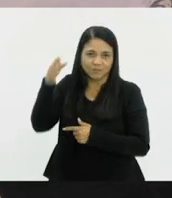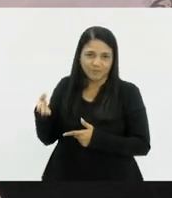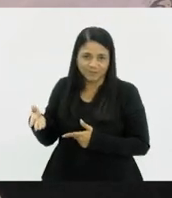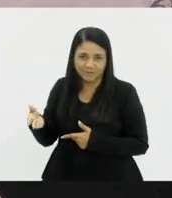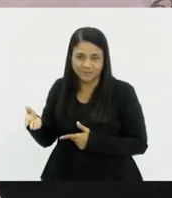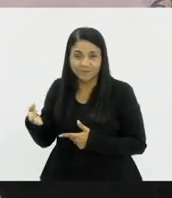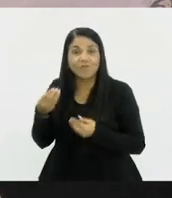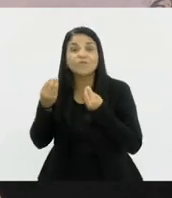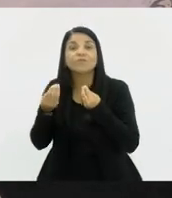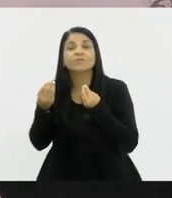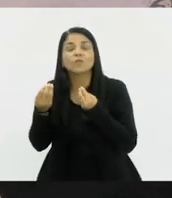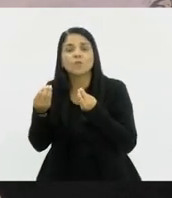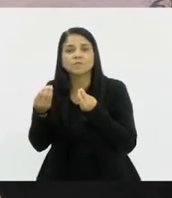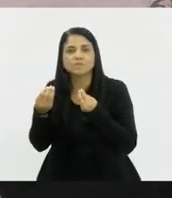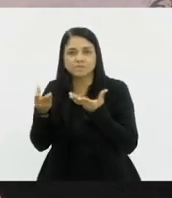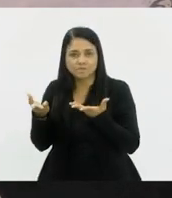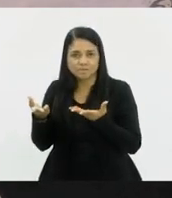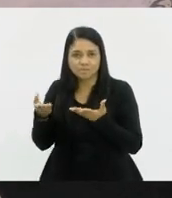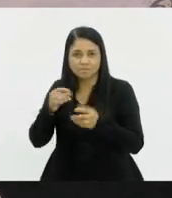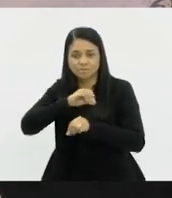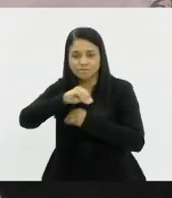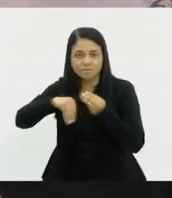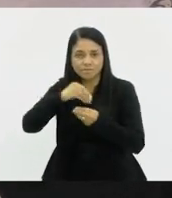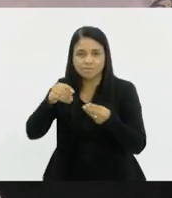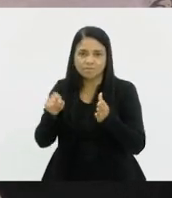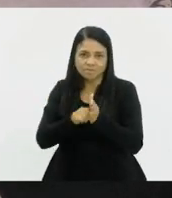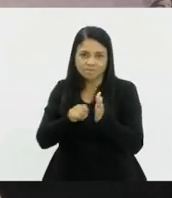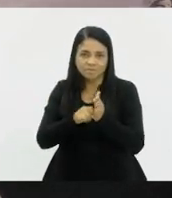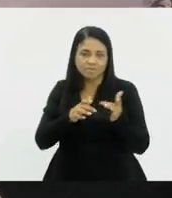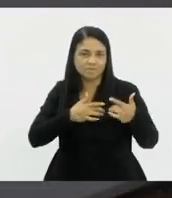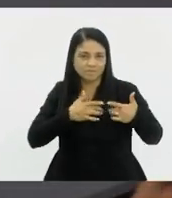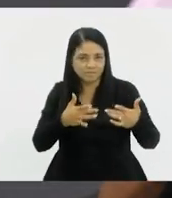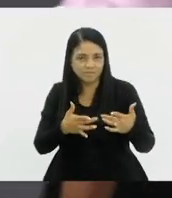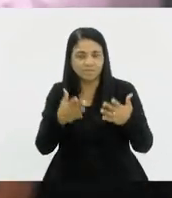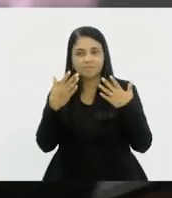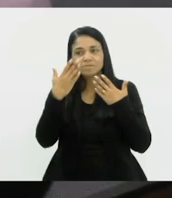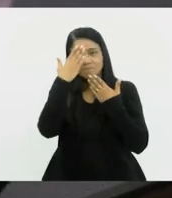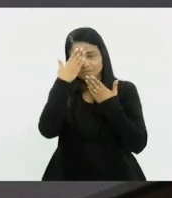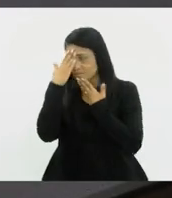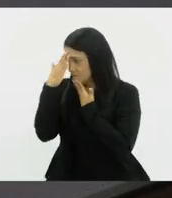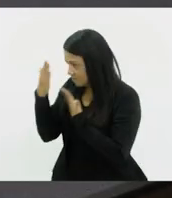misturado como uma droga gratidão obrigado